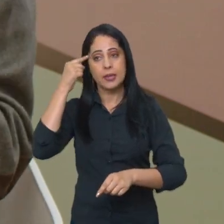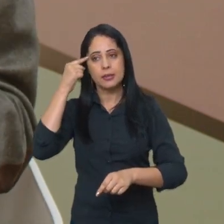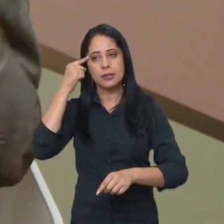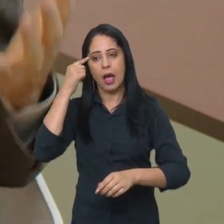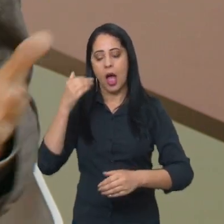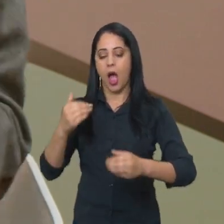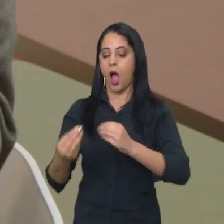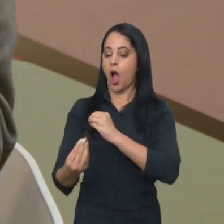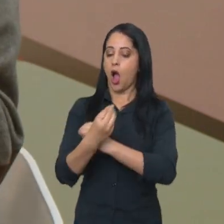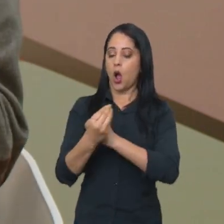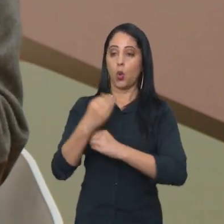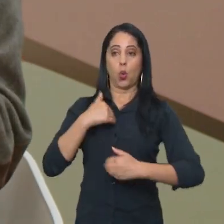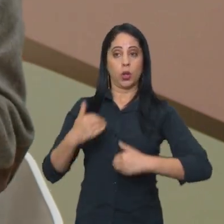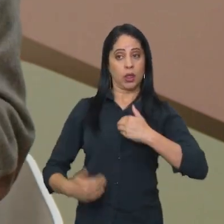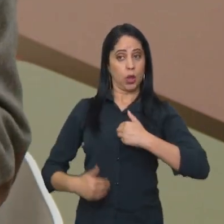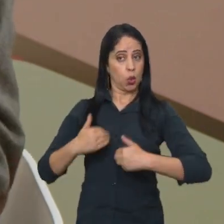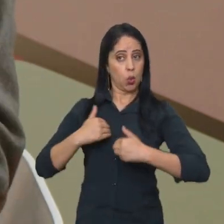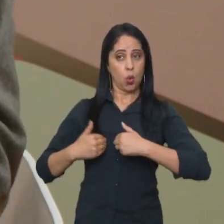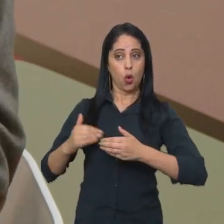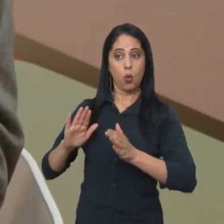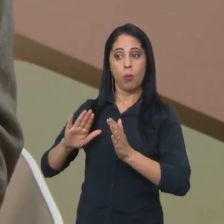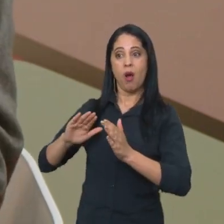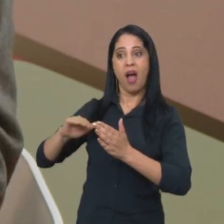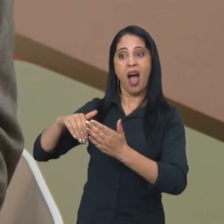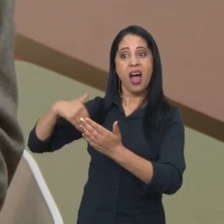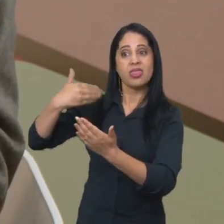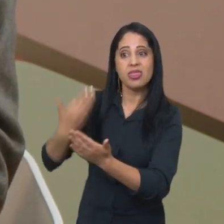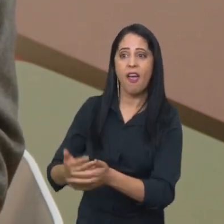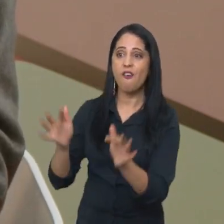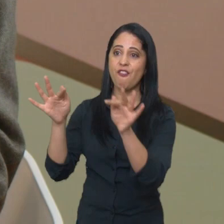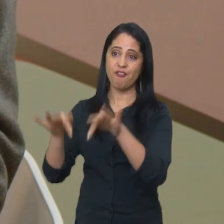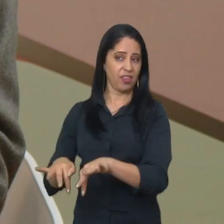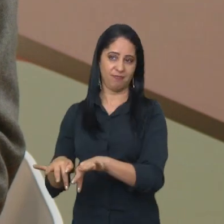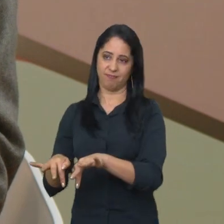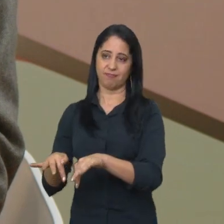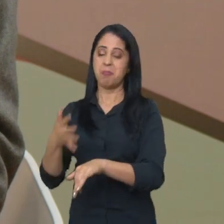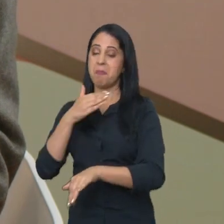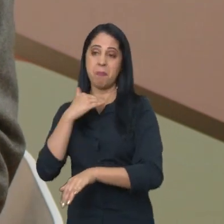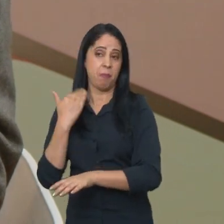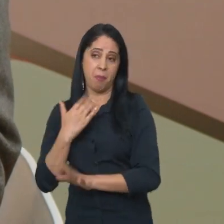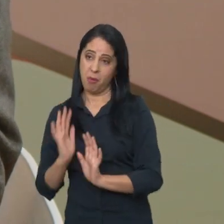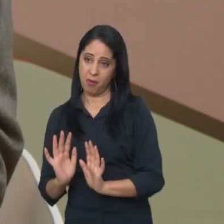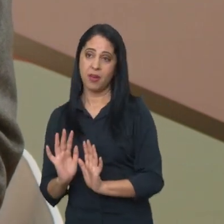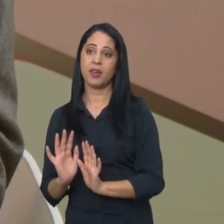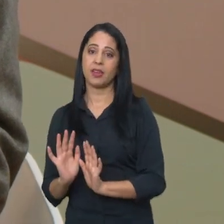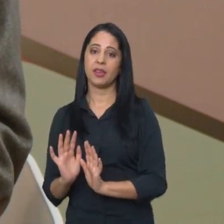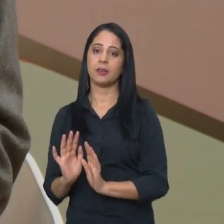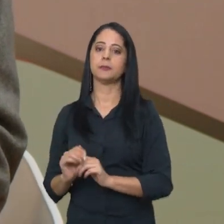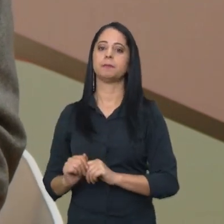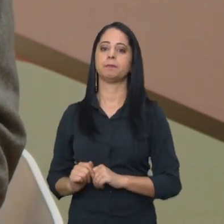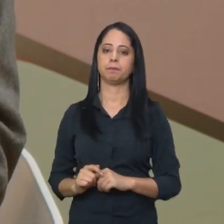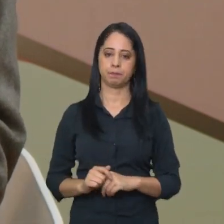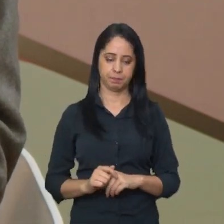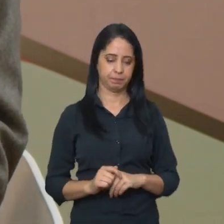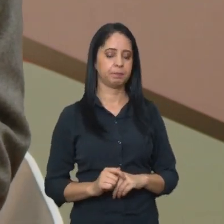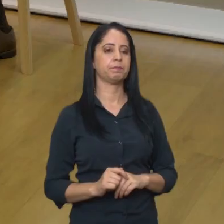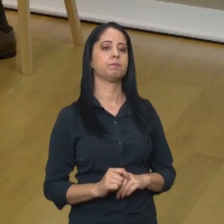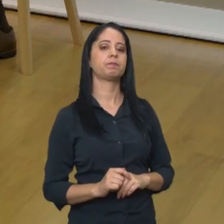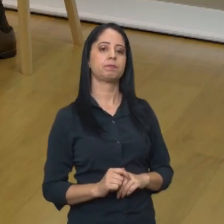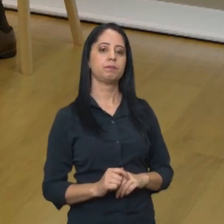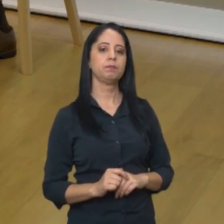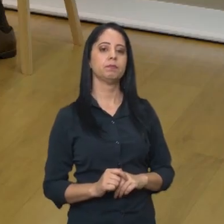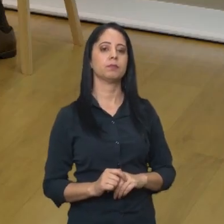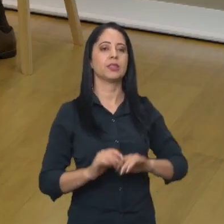corpinho, que é o que eu vou levar o resto da vida, né? E isso ajuda a diminuir a incidência da demência. Ótimo.